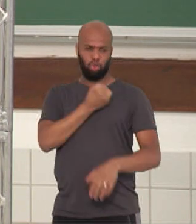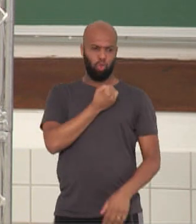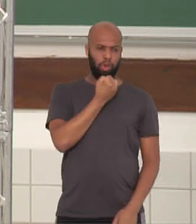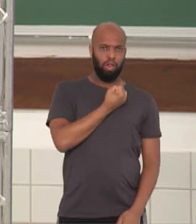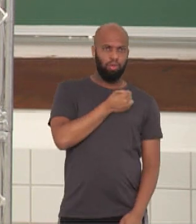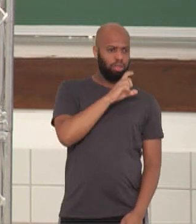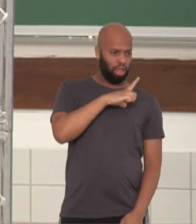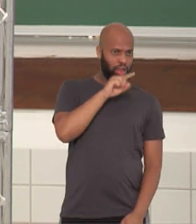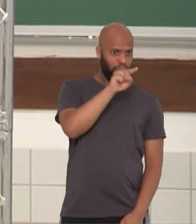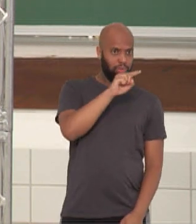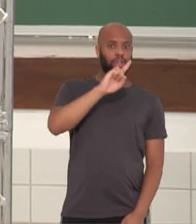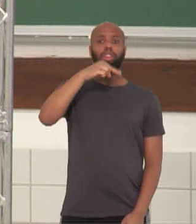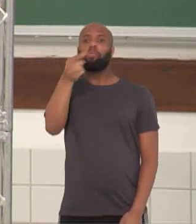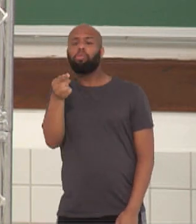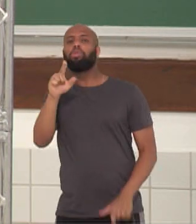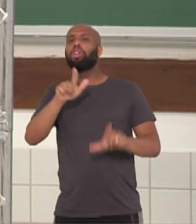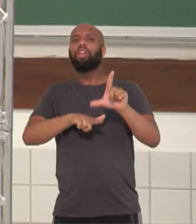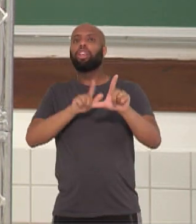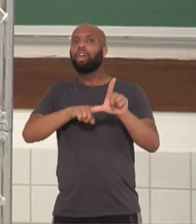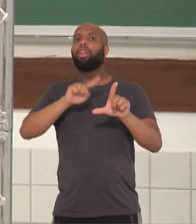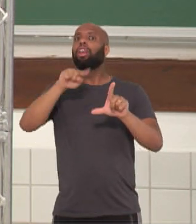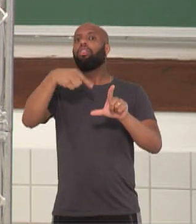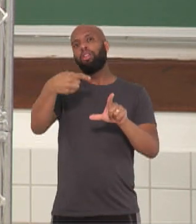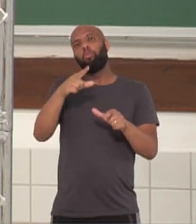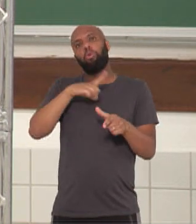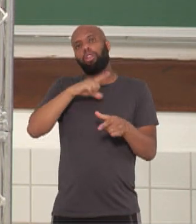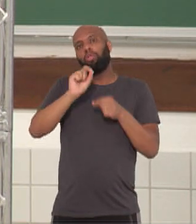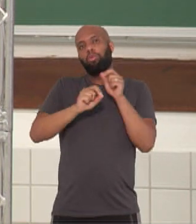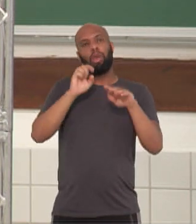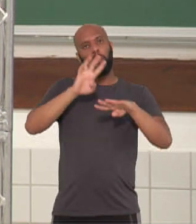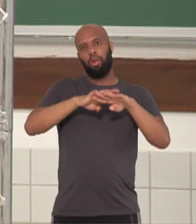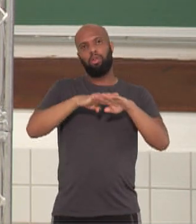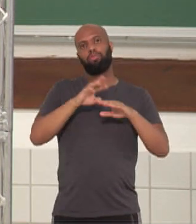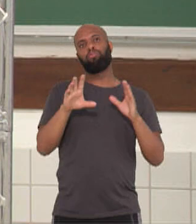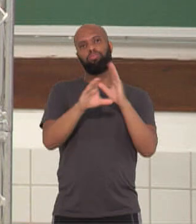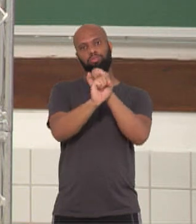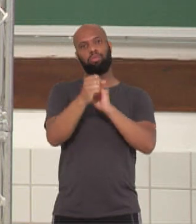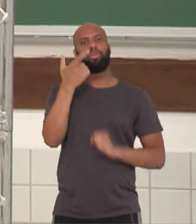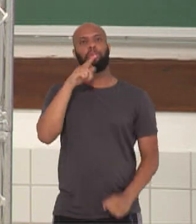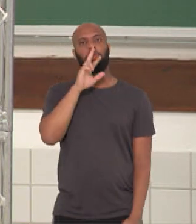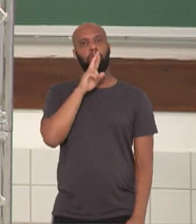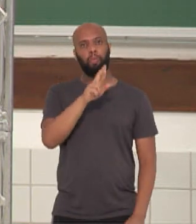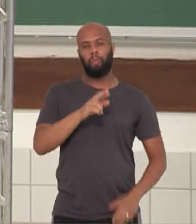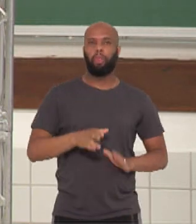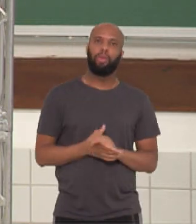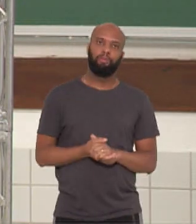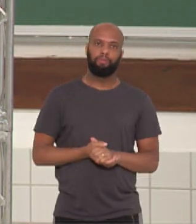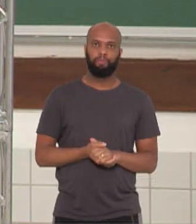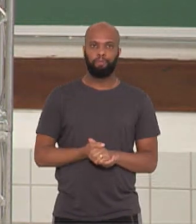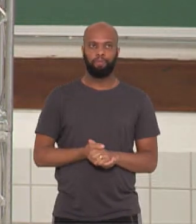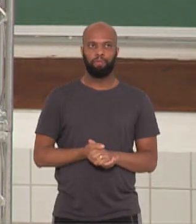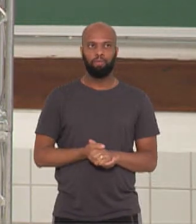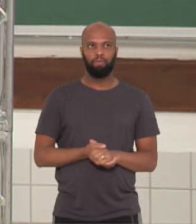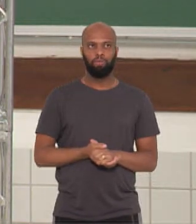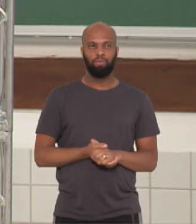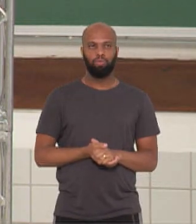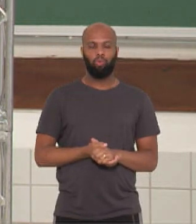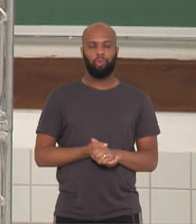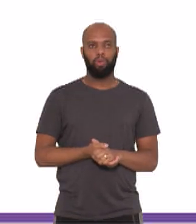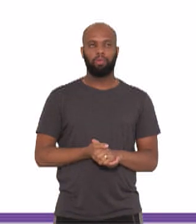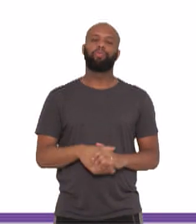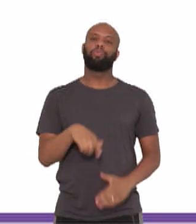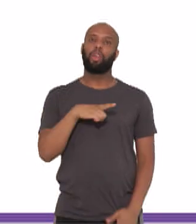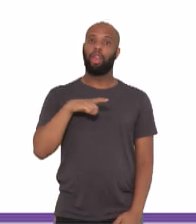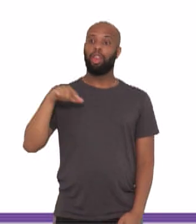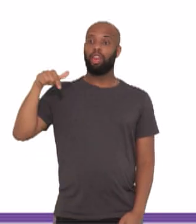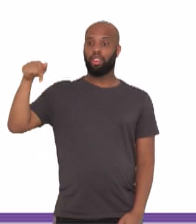dali para frente roda a manivela da matemática para chegar na resposta correta. Então percebam aqui, pessoal,